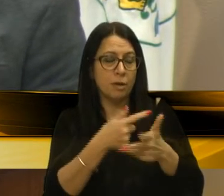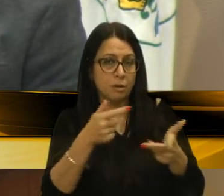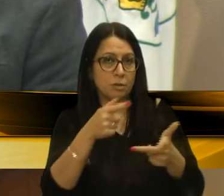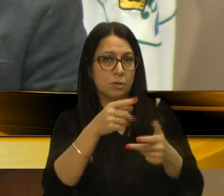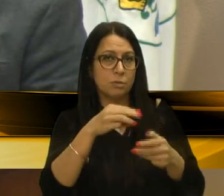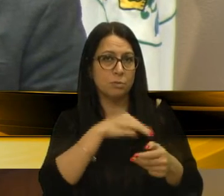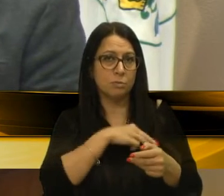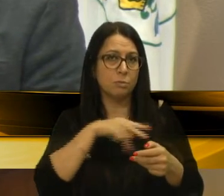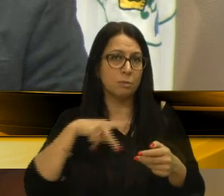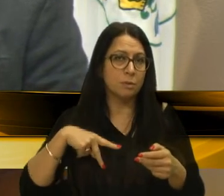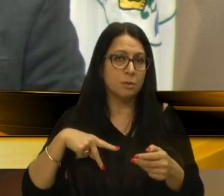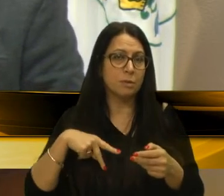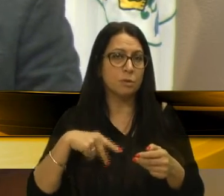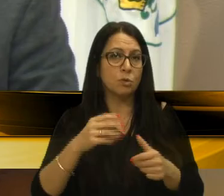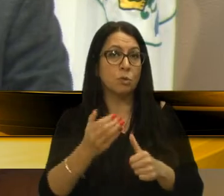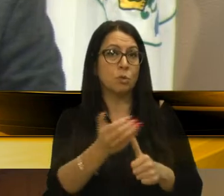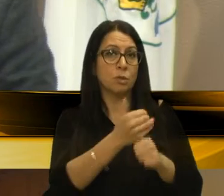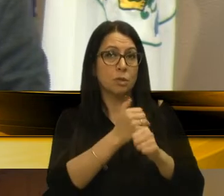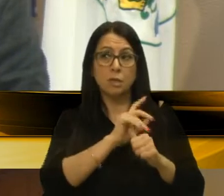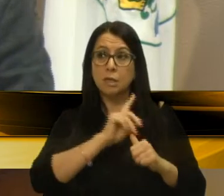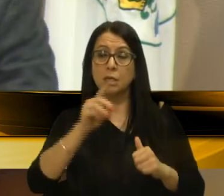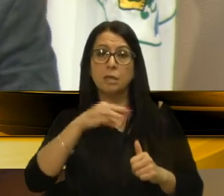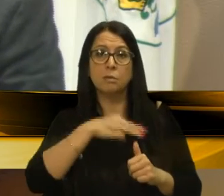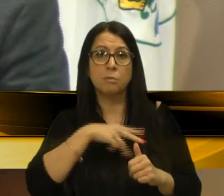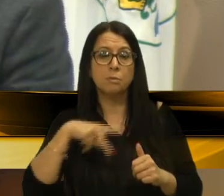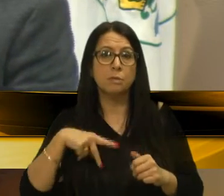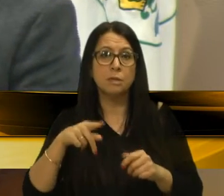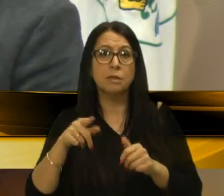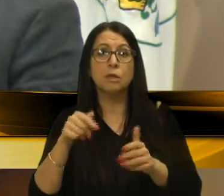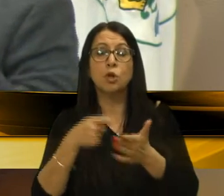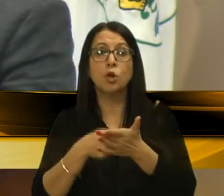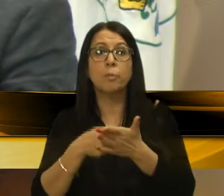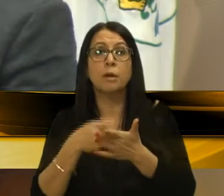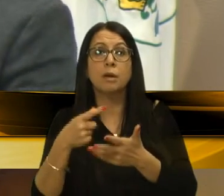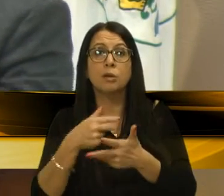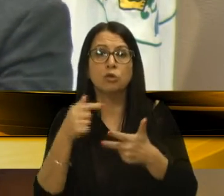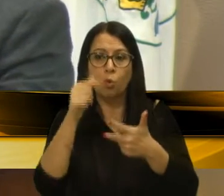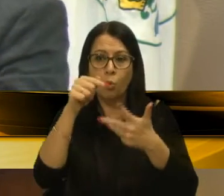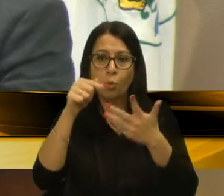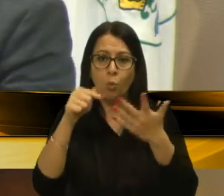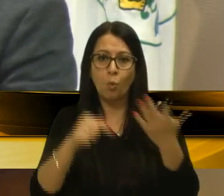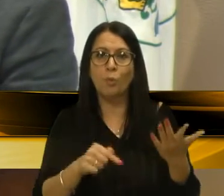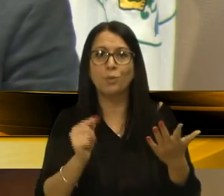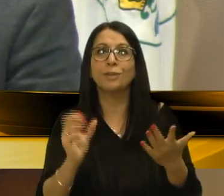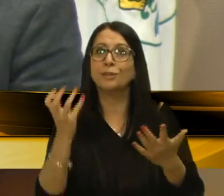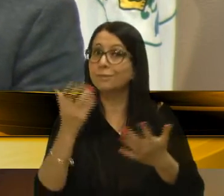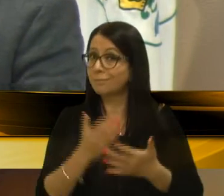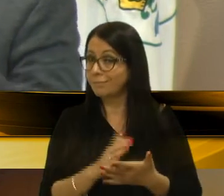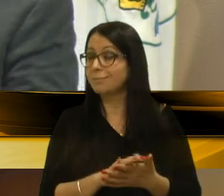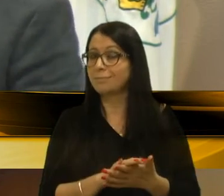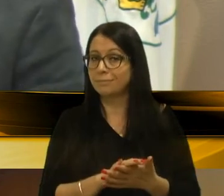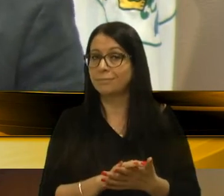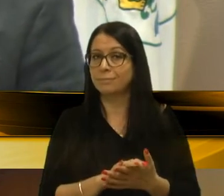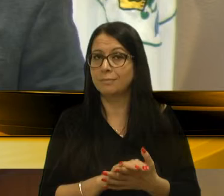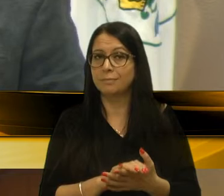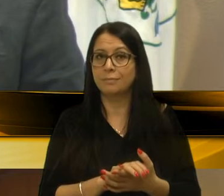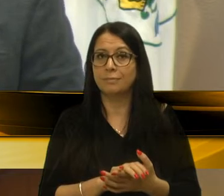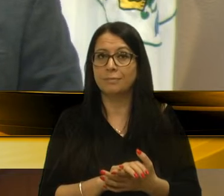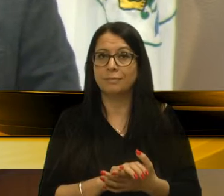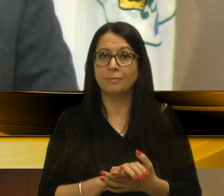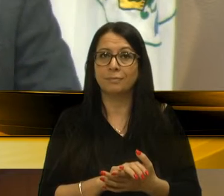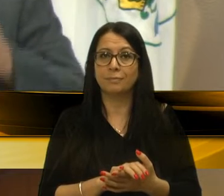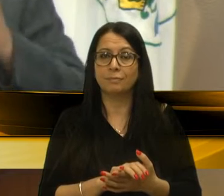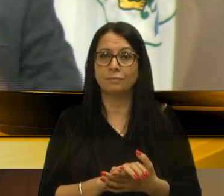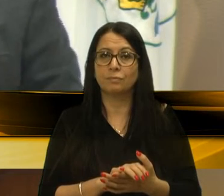mistério do conselho tutelar e ao ministério público e cobrar o ministério público uma série de outras situações que já estão lá